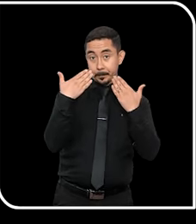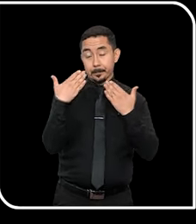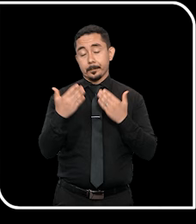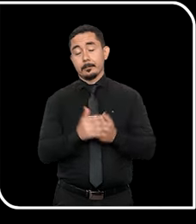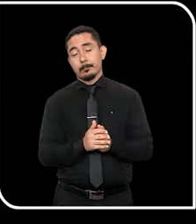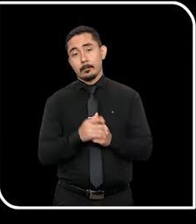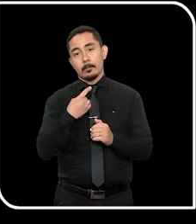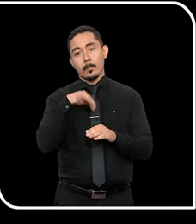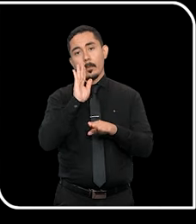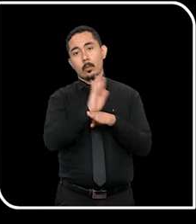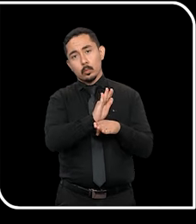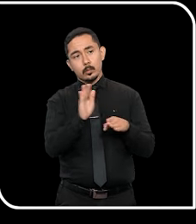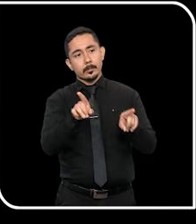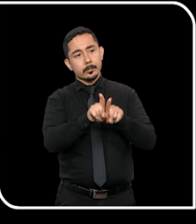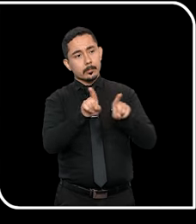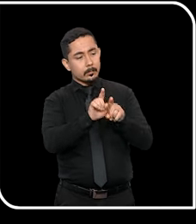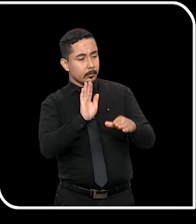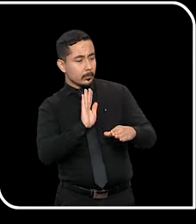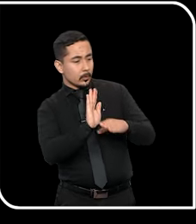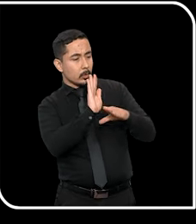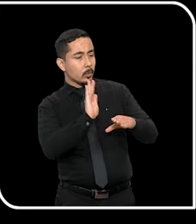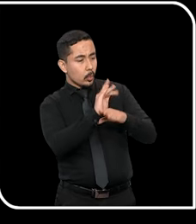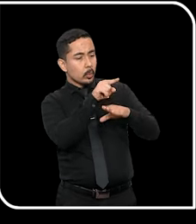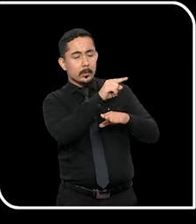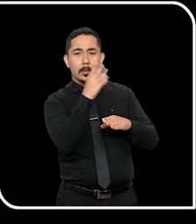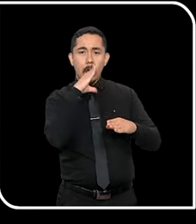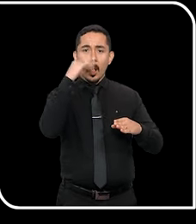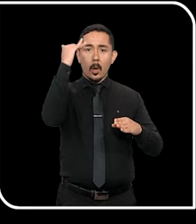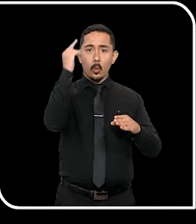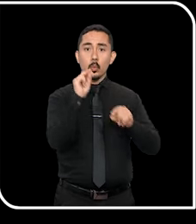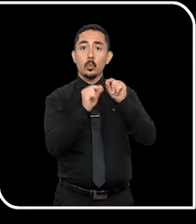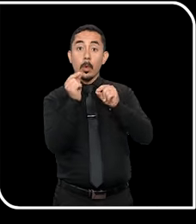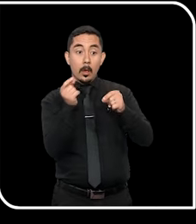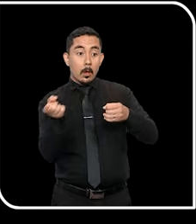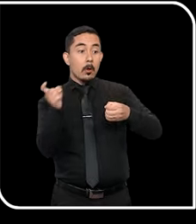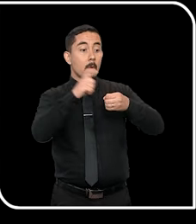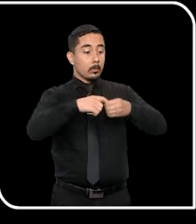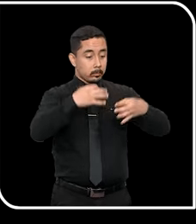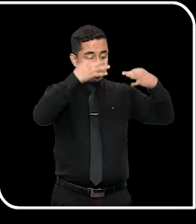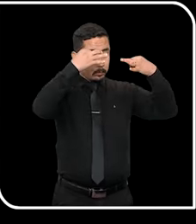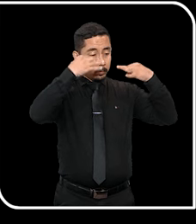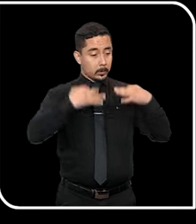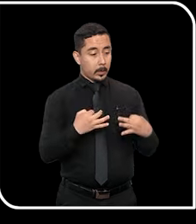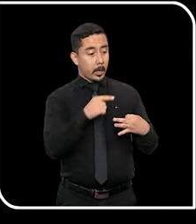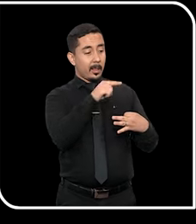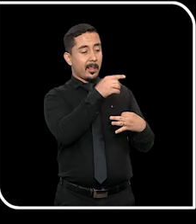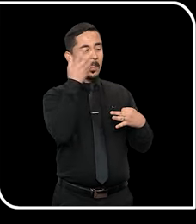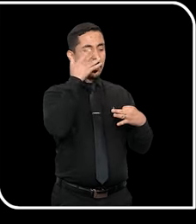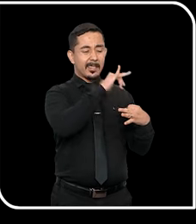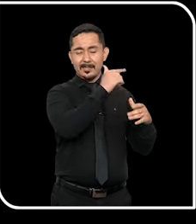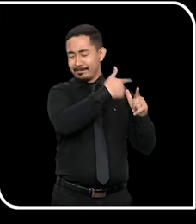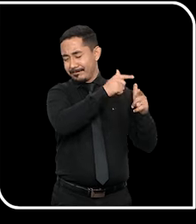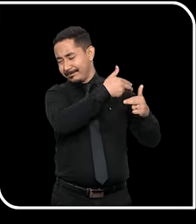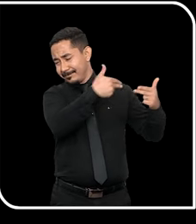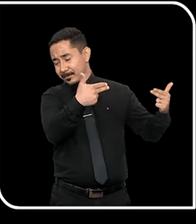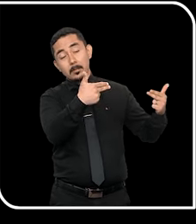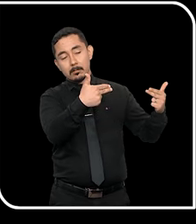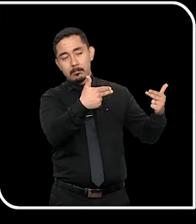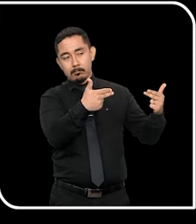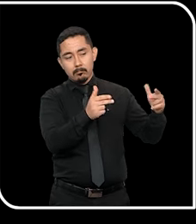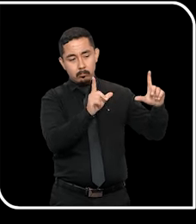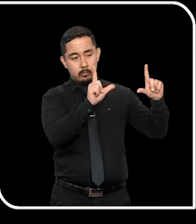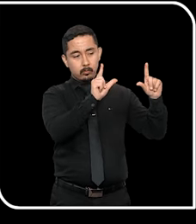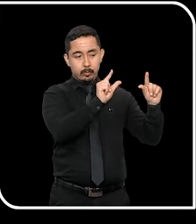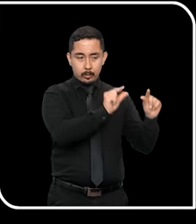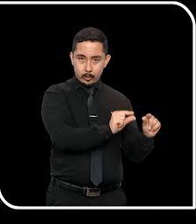psicóloga eu ajudo eu acompanho adultos para recuperar esses adultos nas suas infâncias infância é